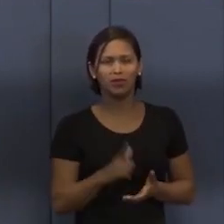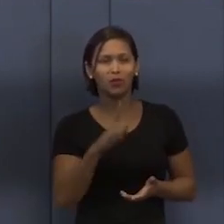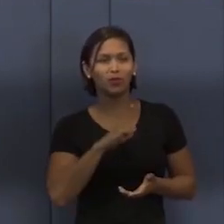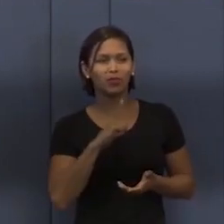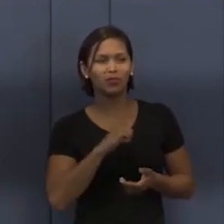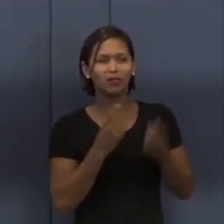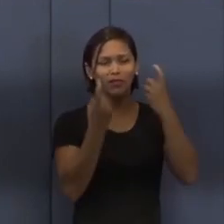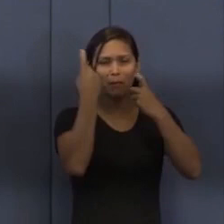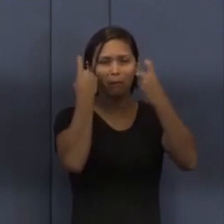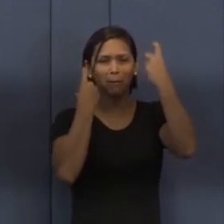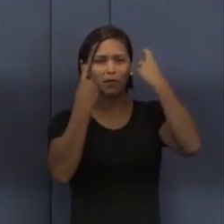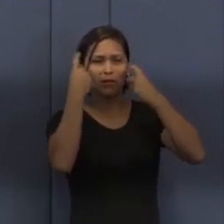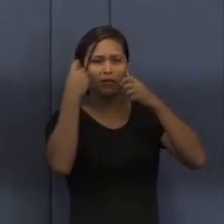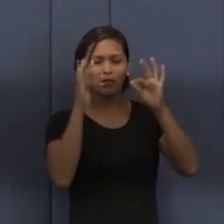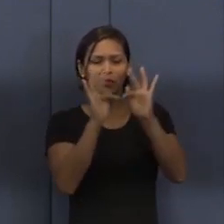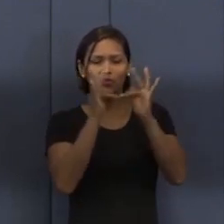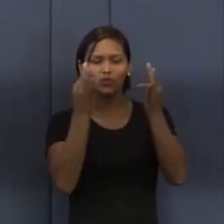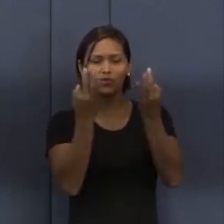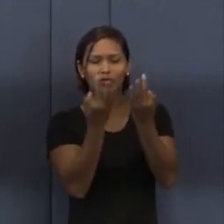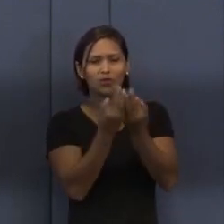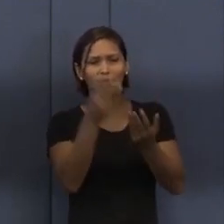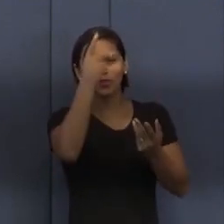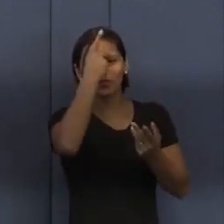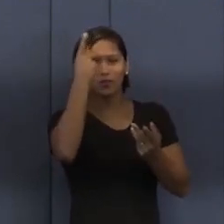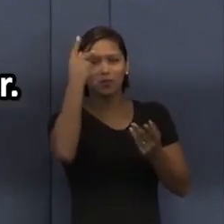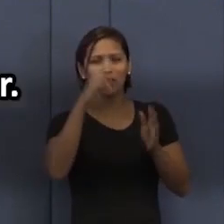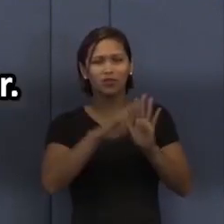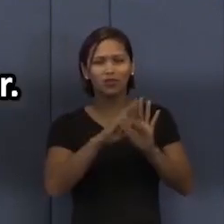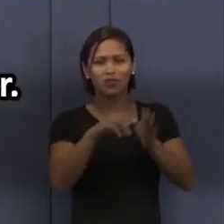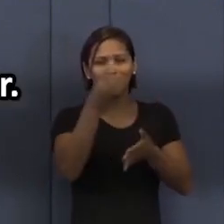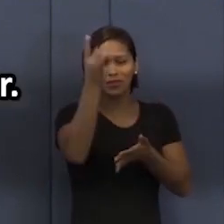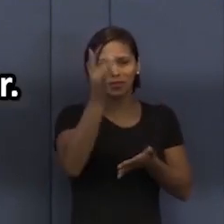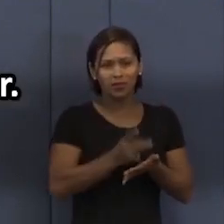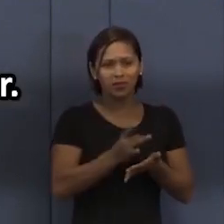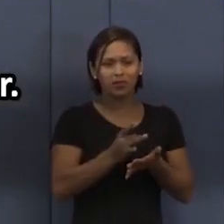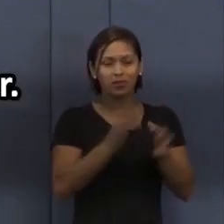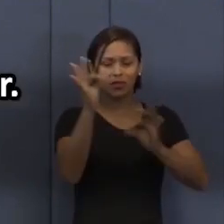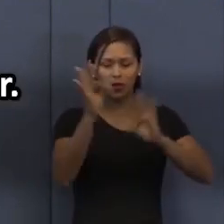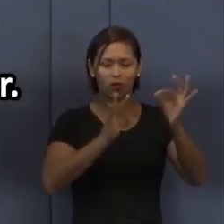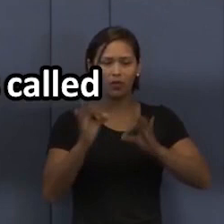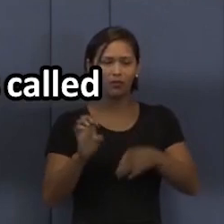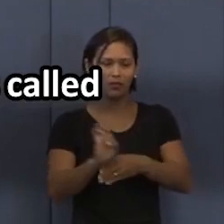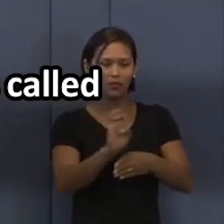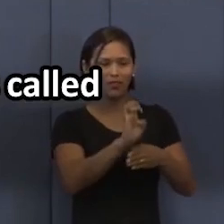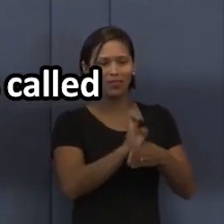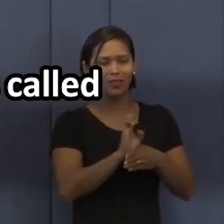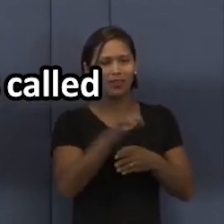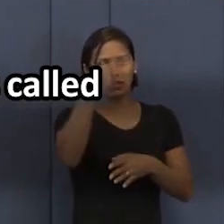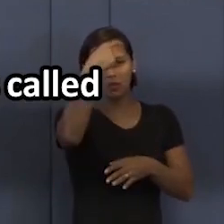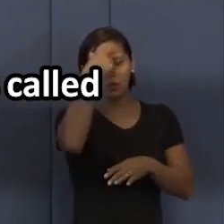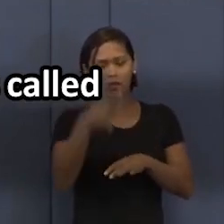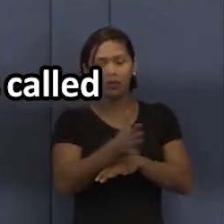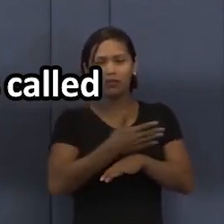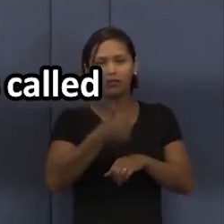alguma. Né? Então, existe essa preocupação pelo outro constante, resultado direto dessa